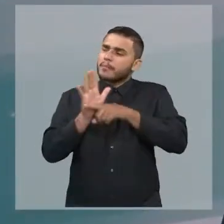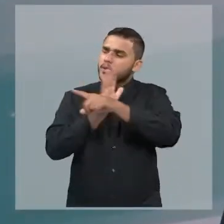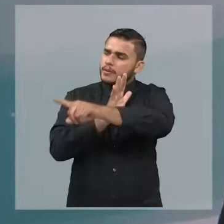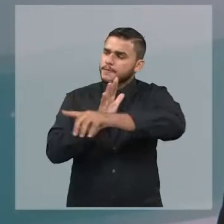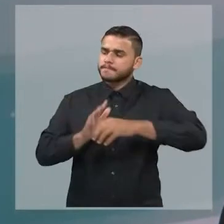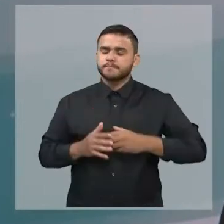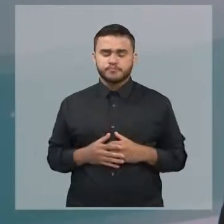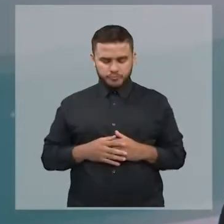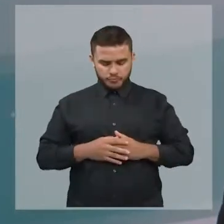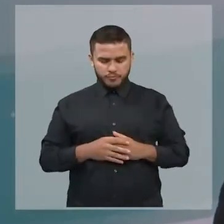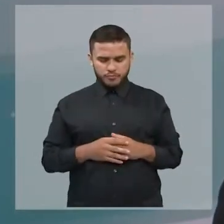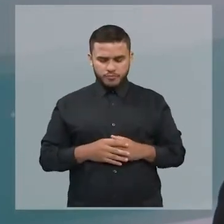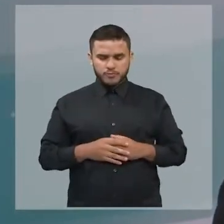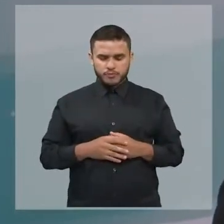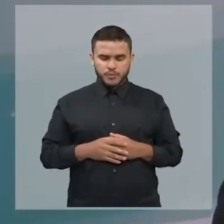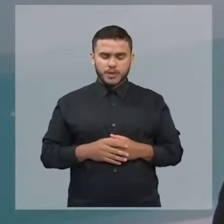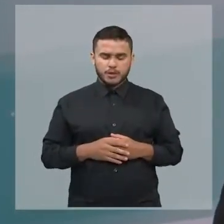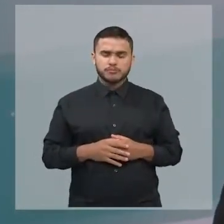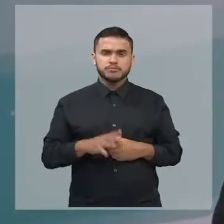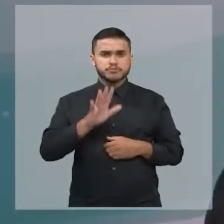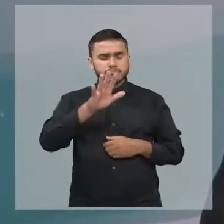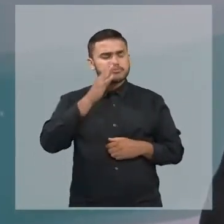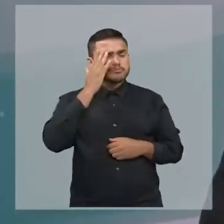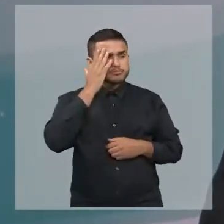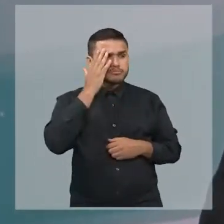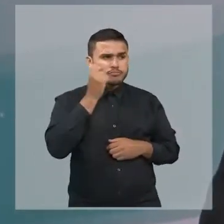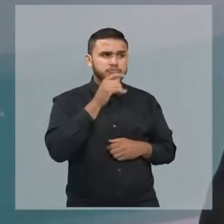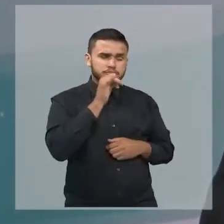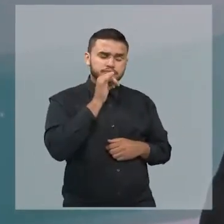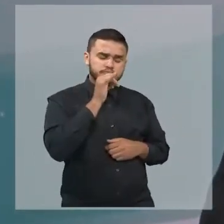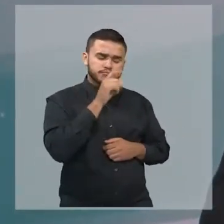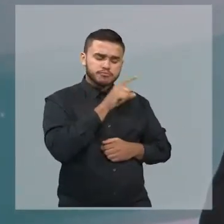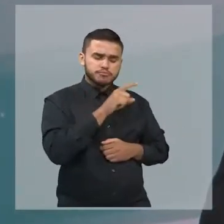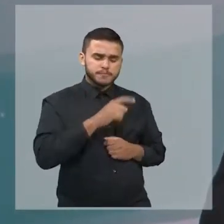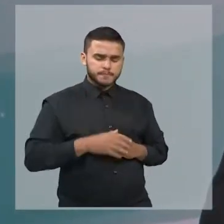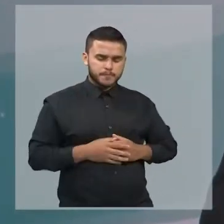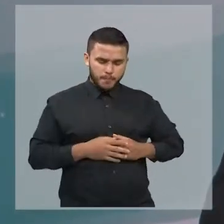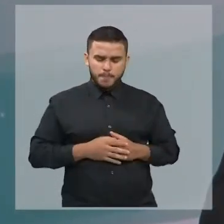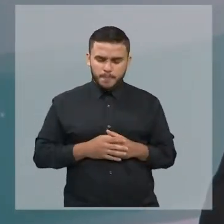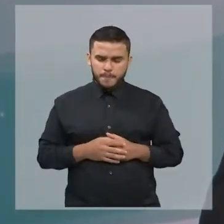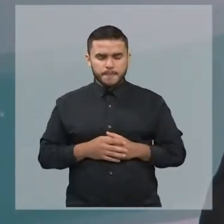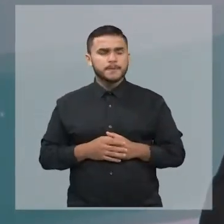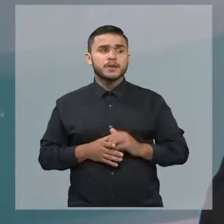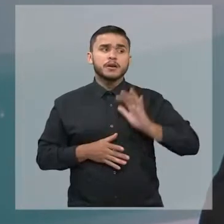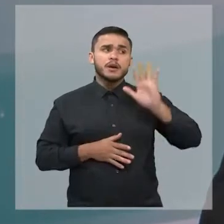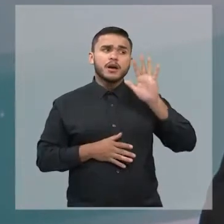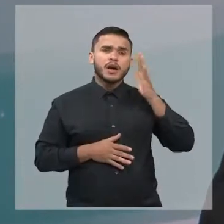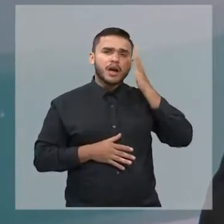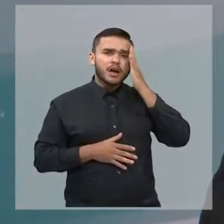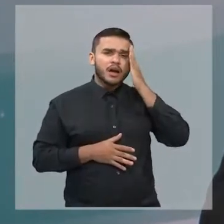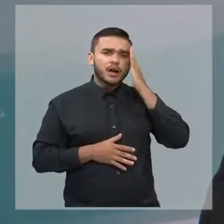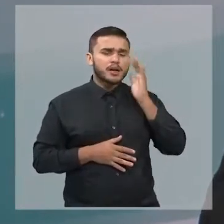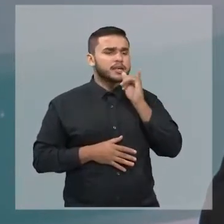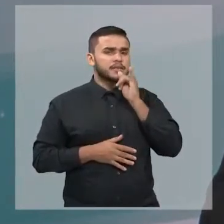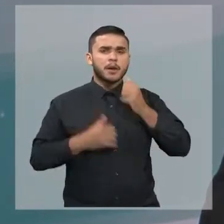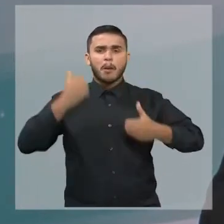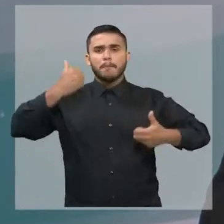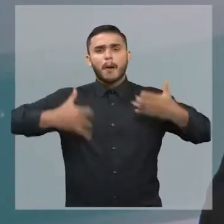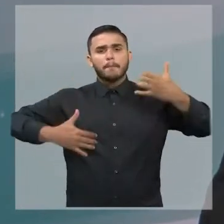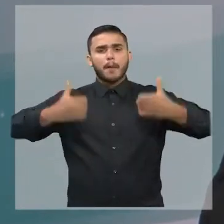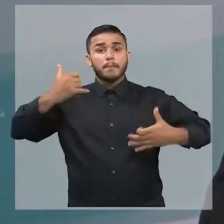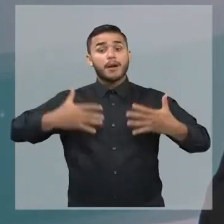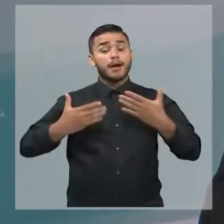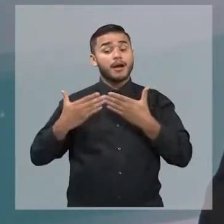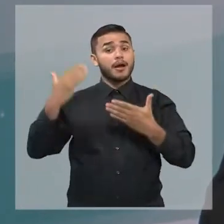questão anterior a tudo isso, que é o governo está refém de um discurso